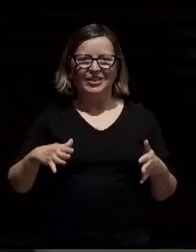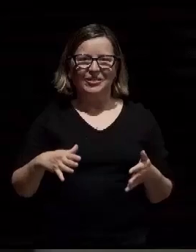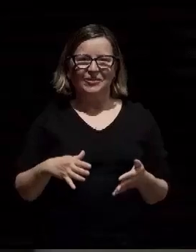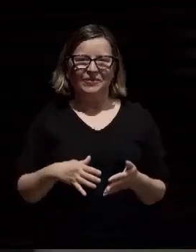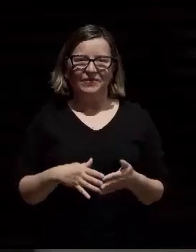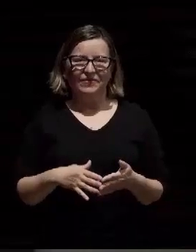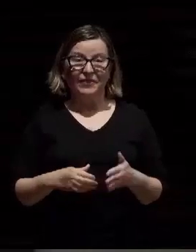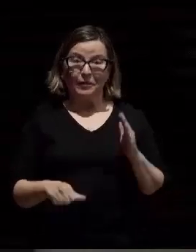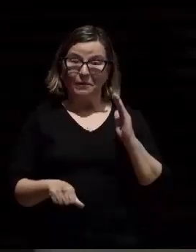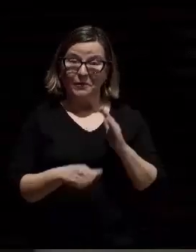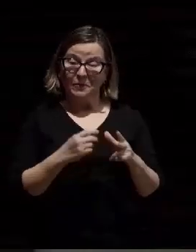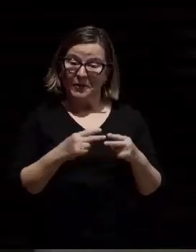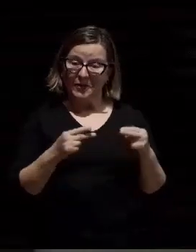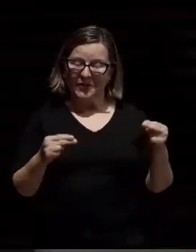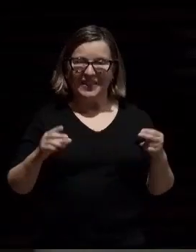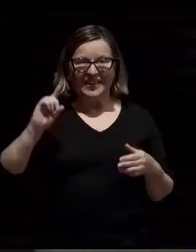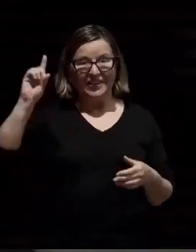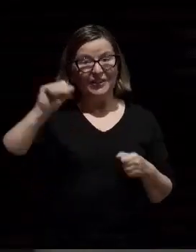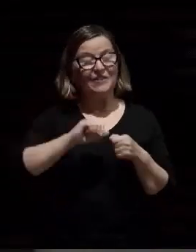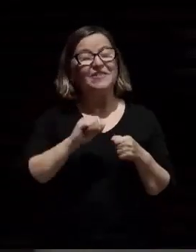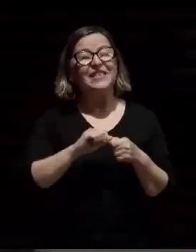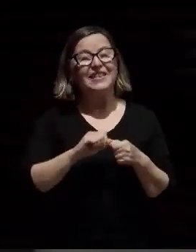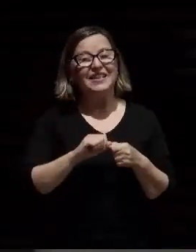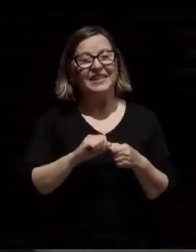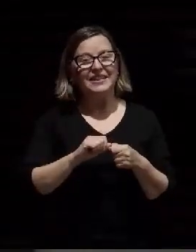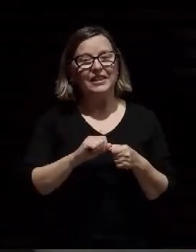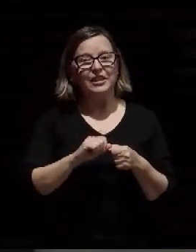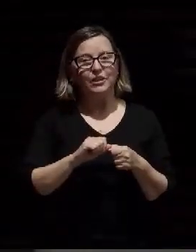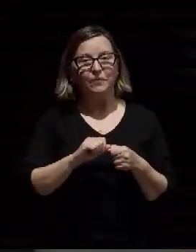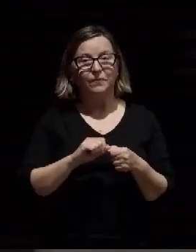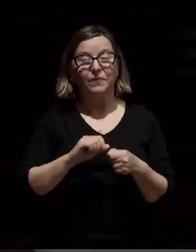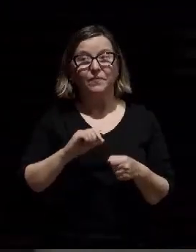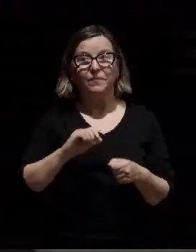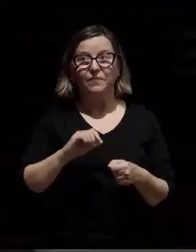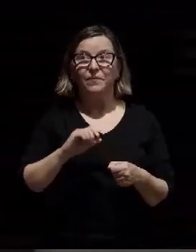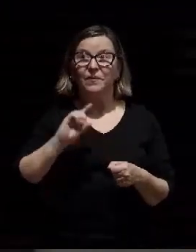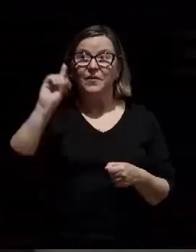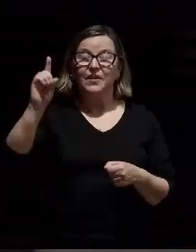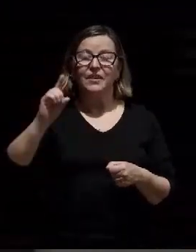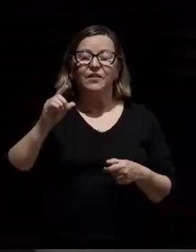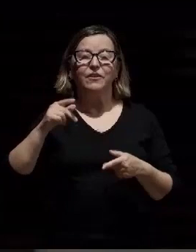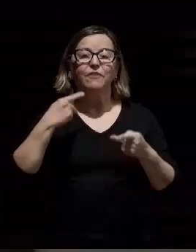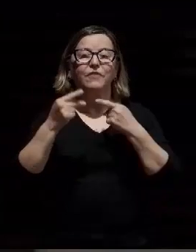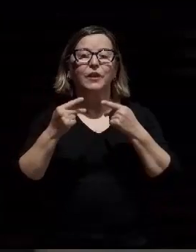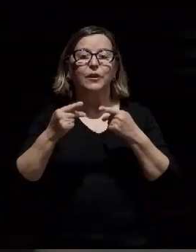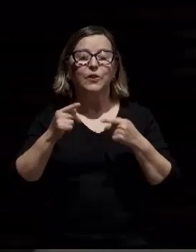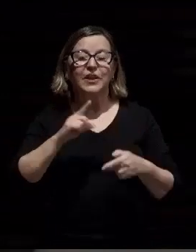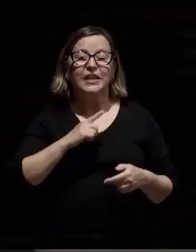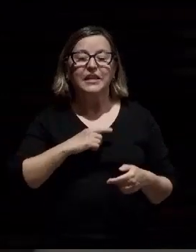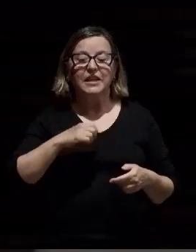A primeira coisa que Deus fez foi, disse Deus, haja luz.